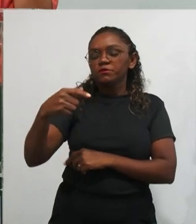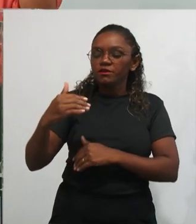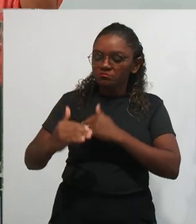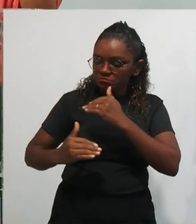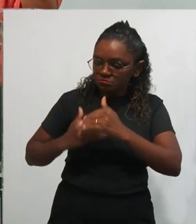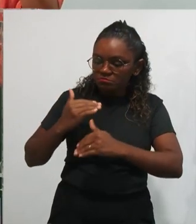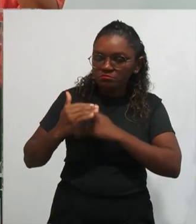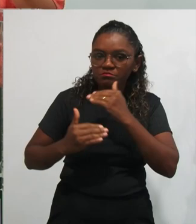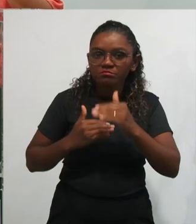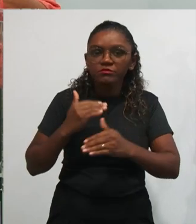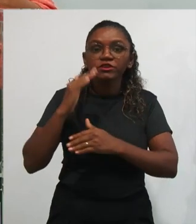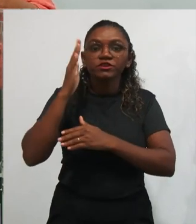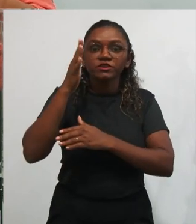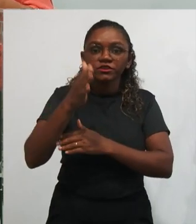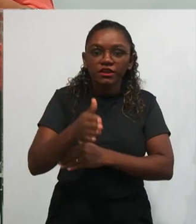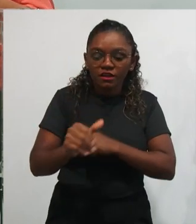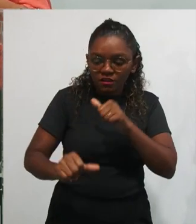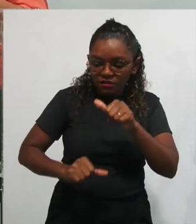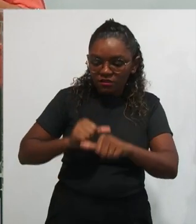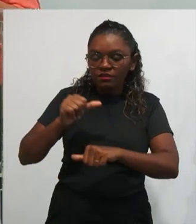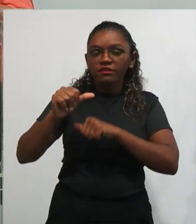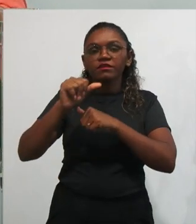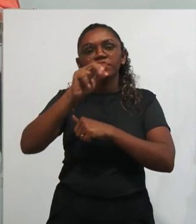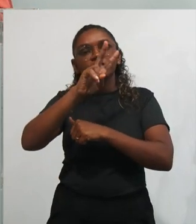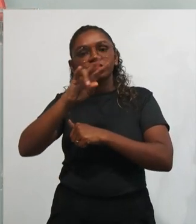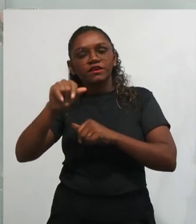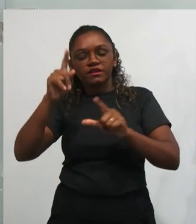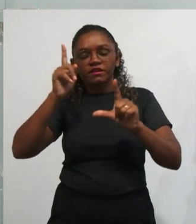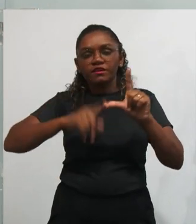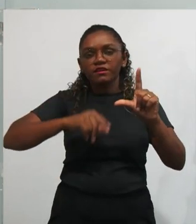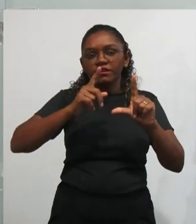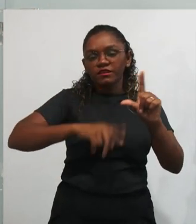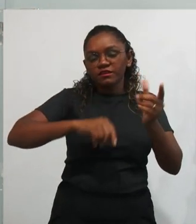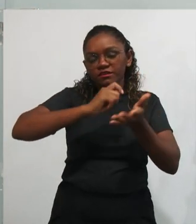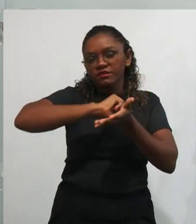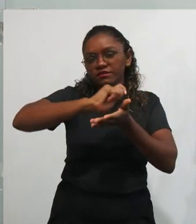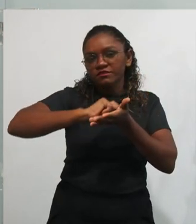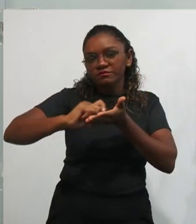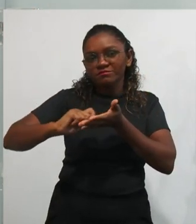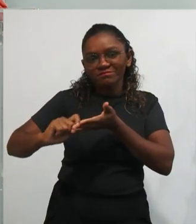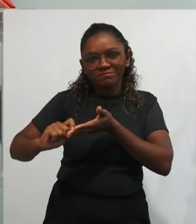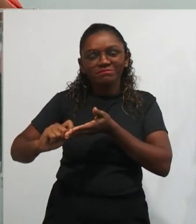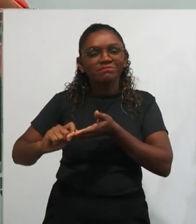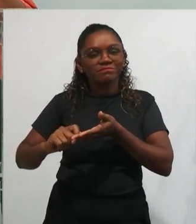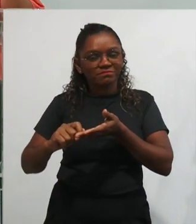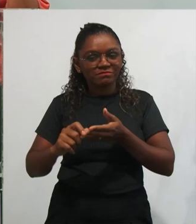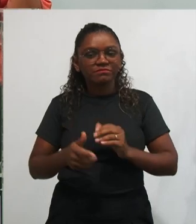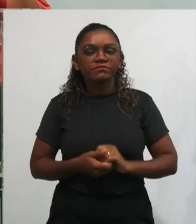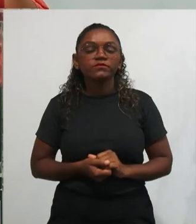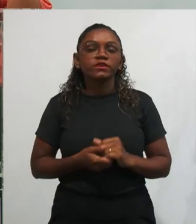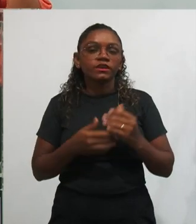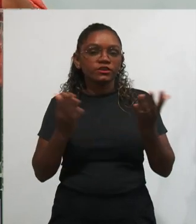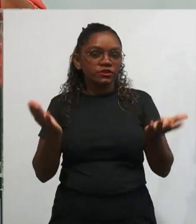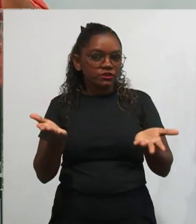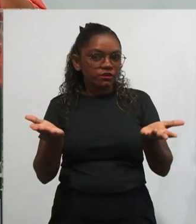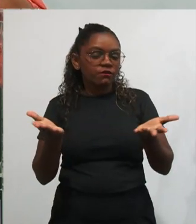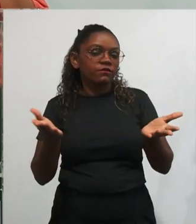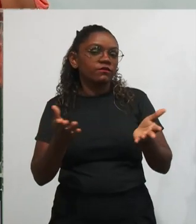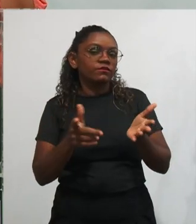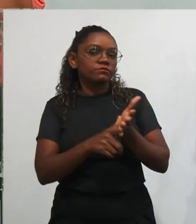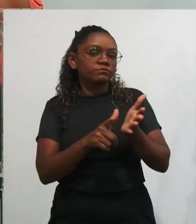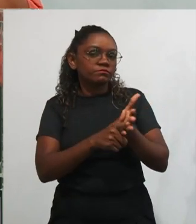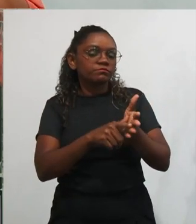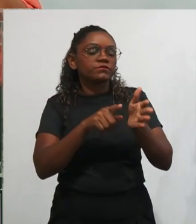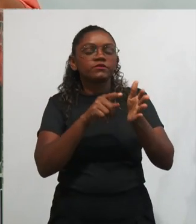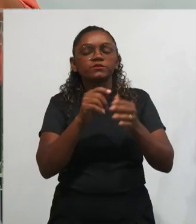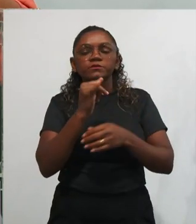amadurecendo eu tenho o processo da escrita da letra cursiva as pesquisas hoje indicam que a letra cursiva